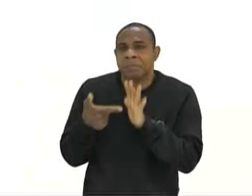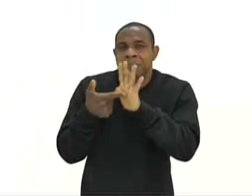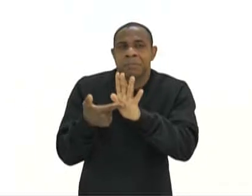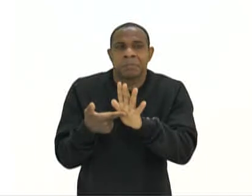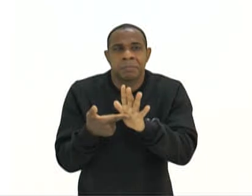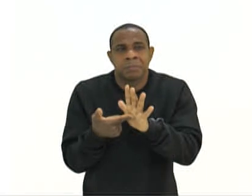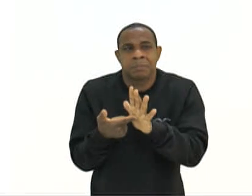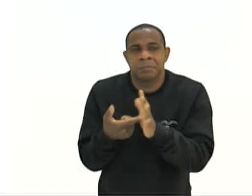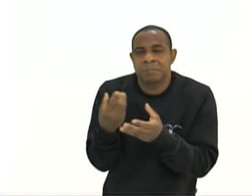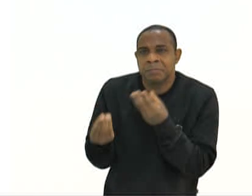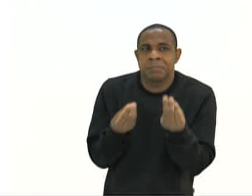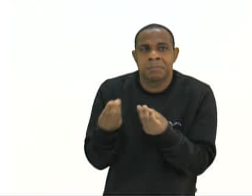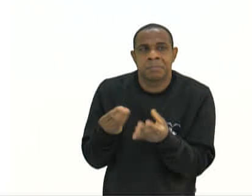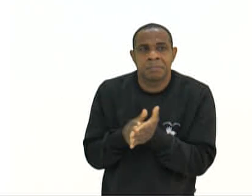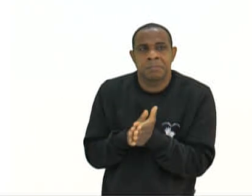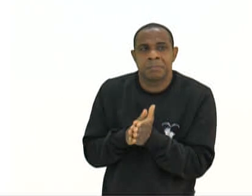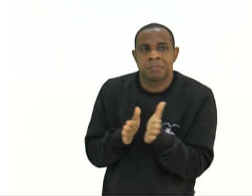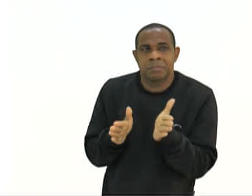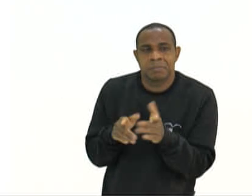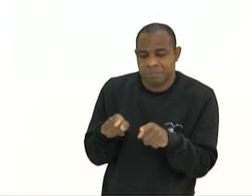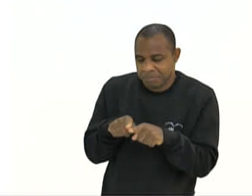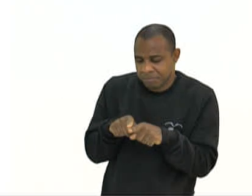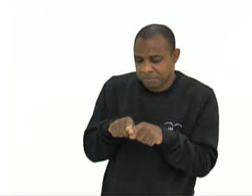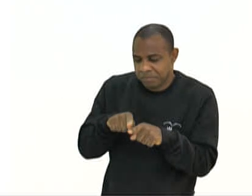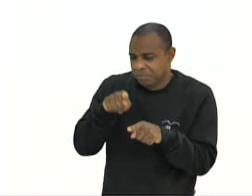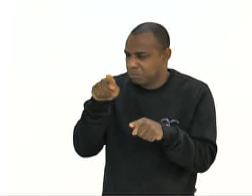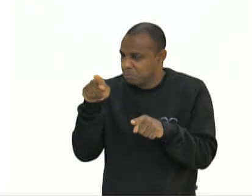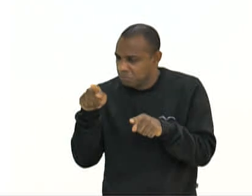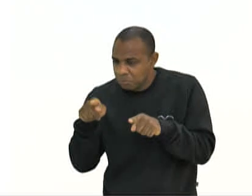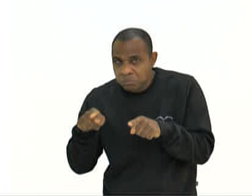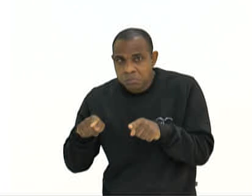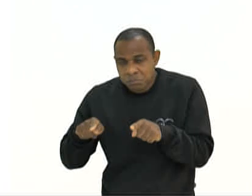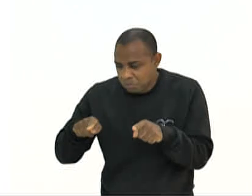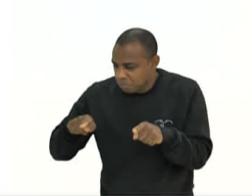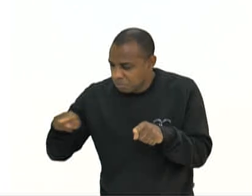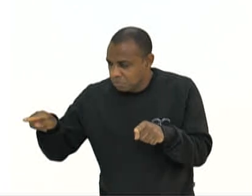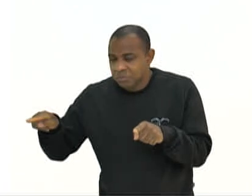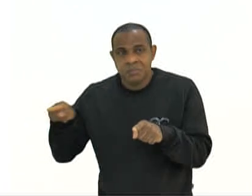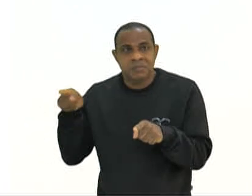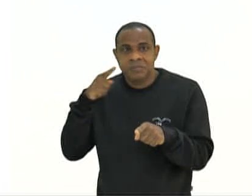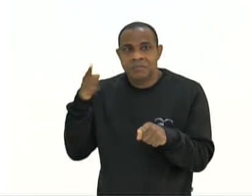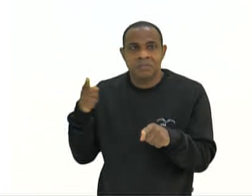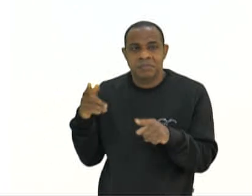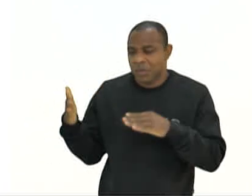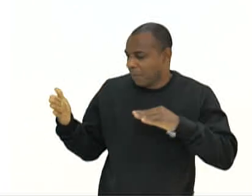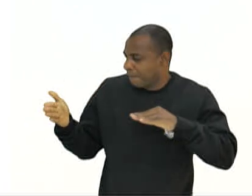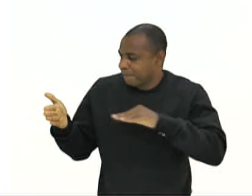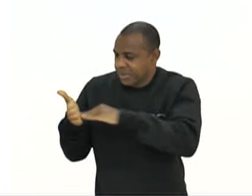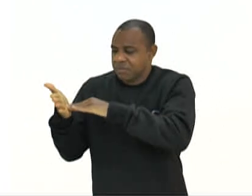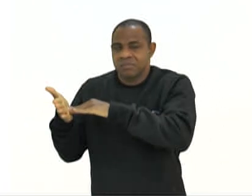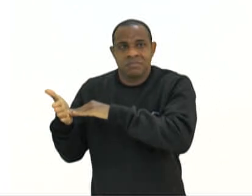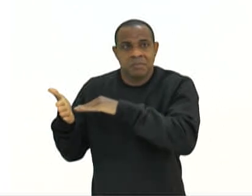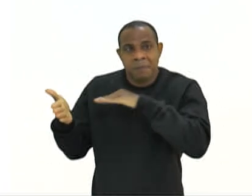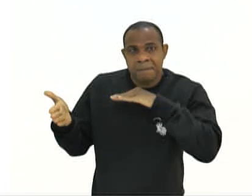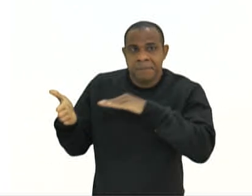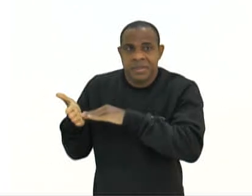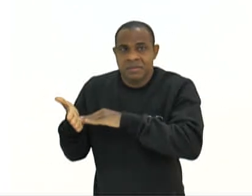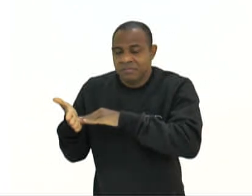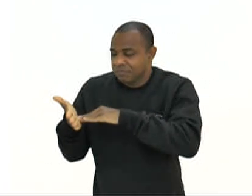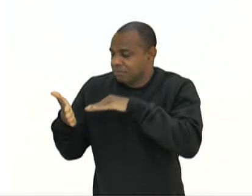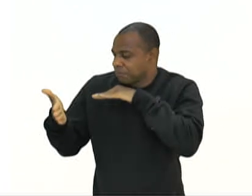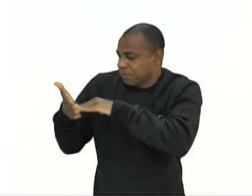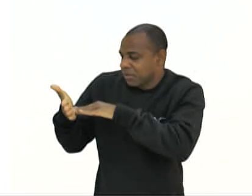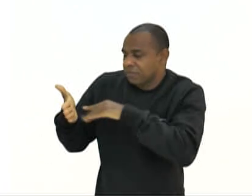a abordagem, o pulso incidente que você vai ter quando bate em um obstáculo, e esse obstáculo vai